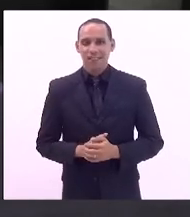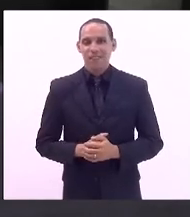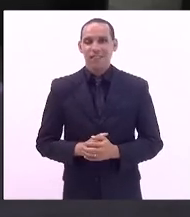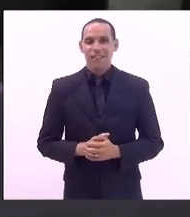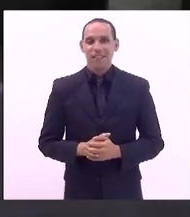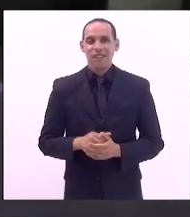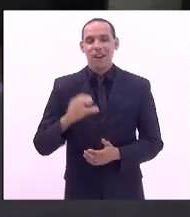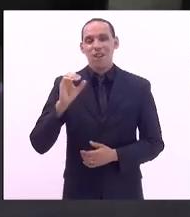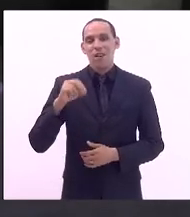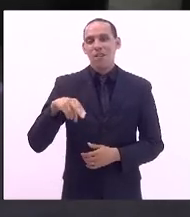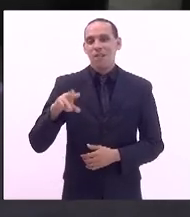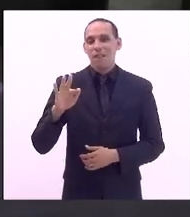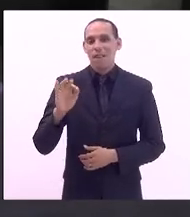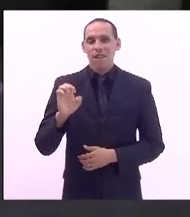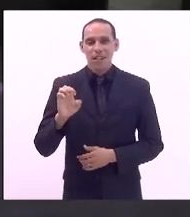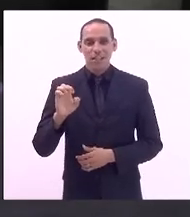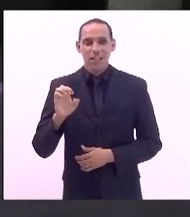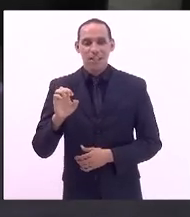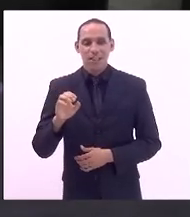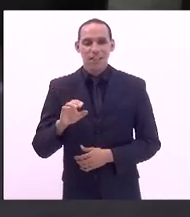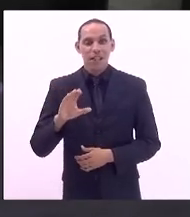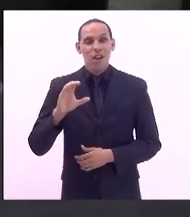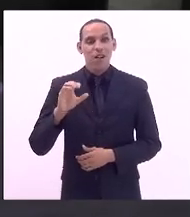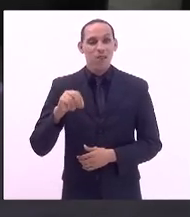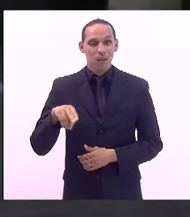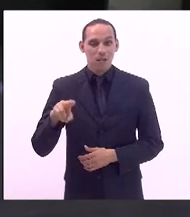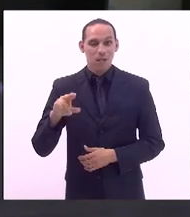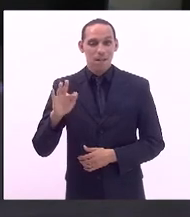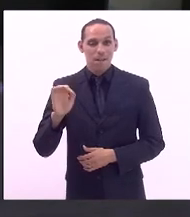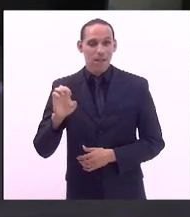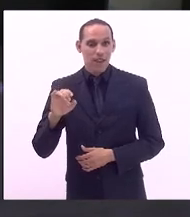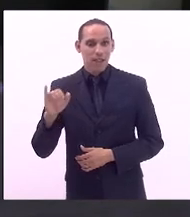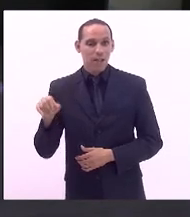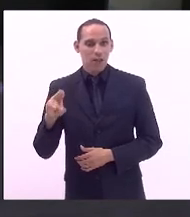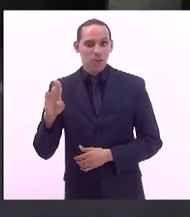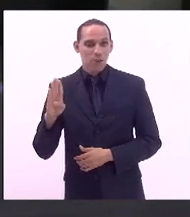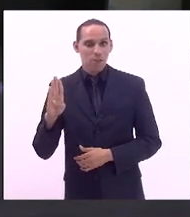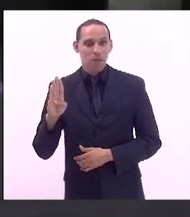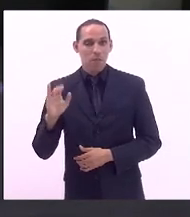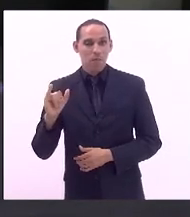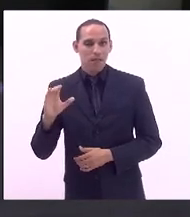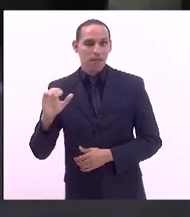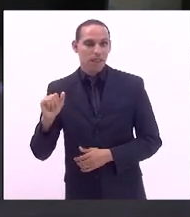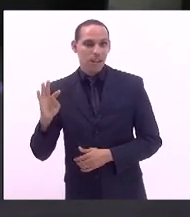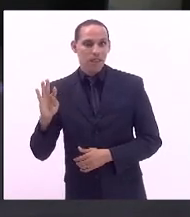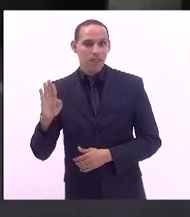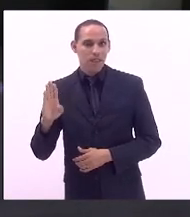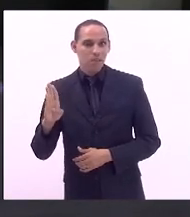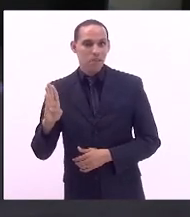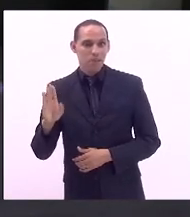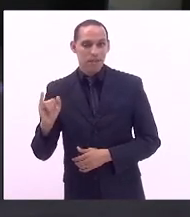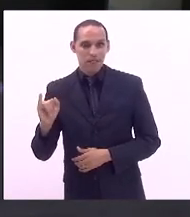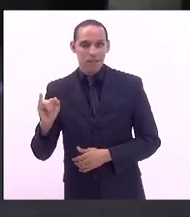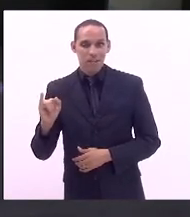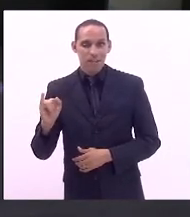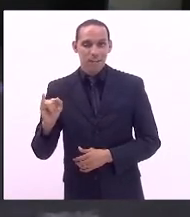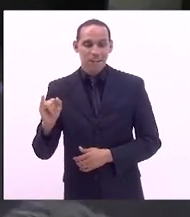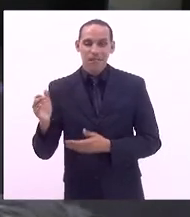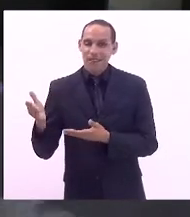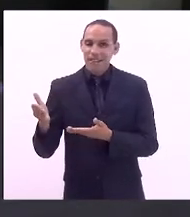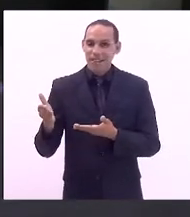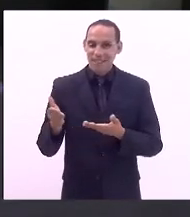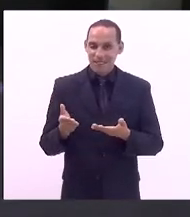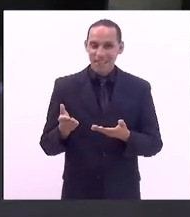com com fejub capt 1 Olá seja muito bem-vindo